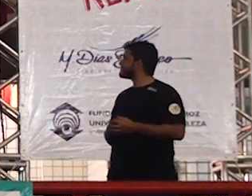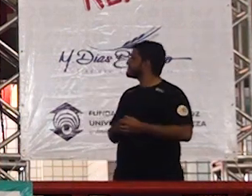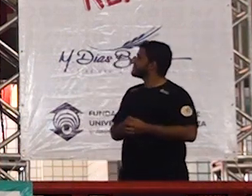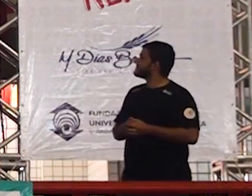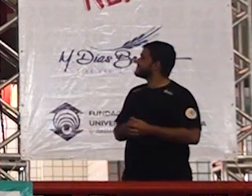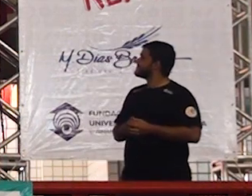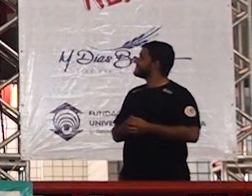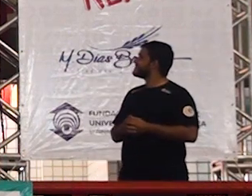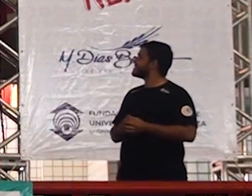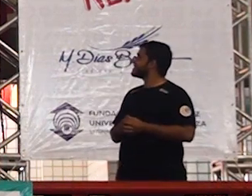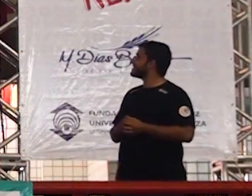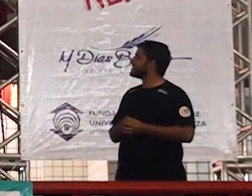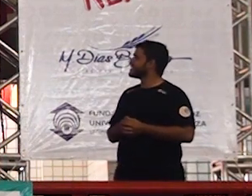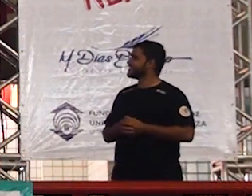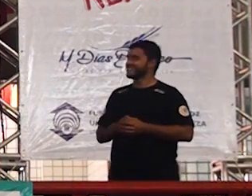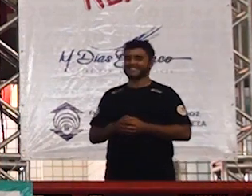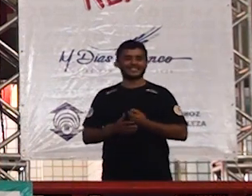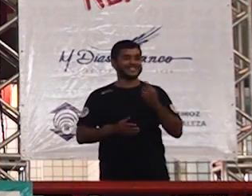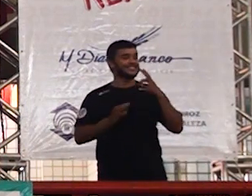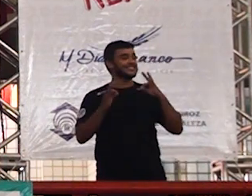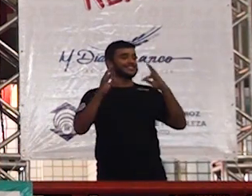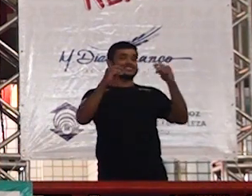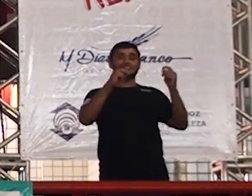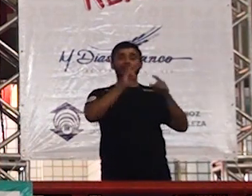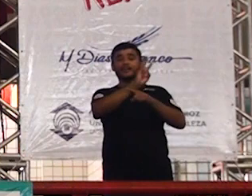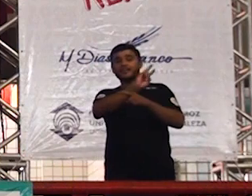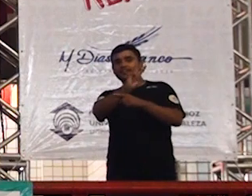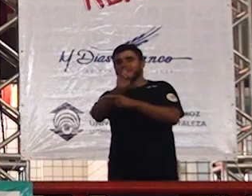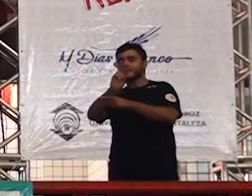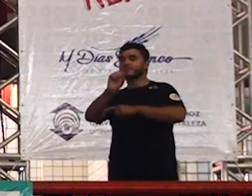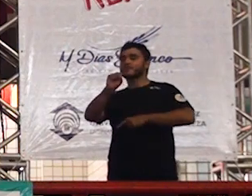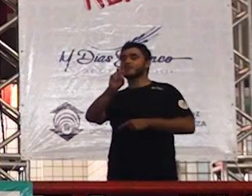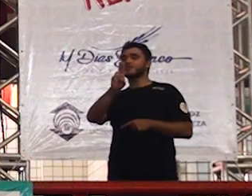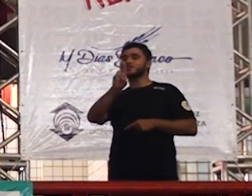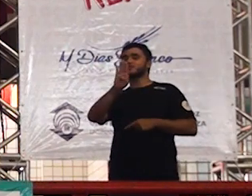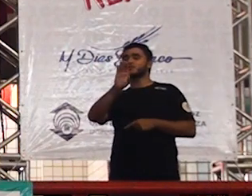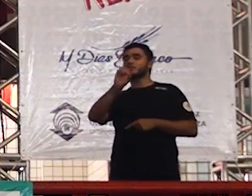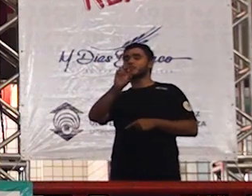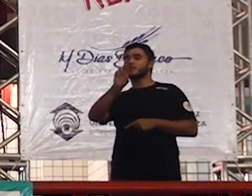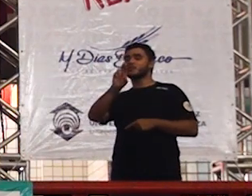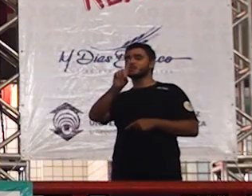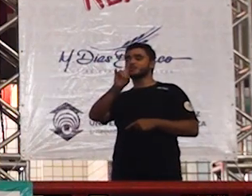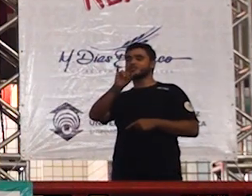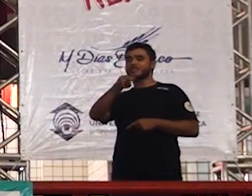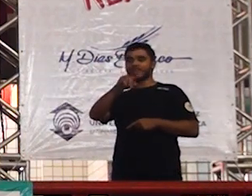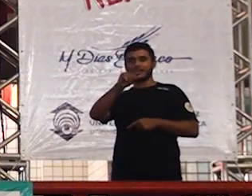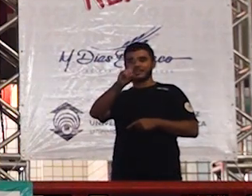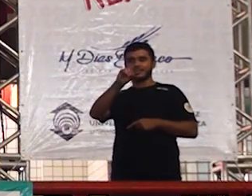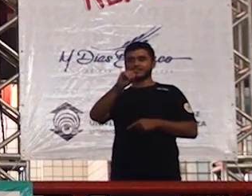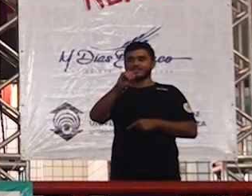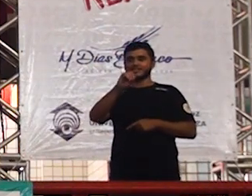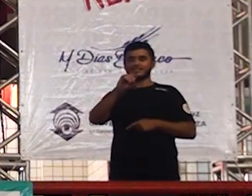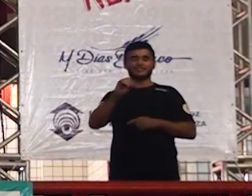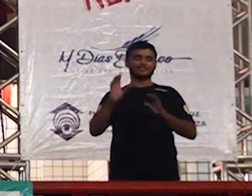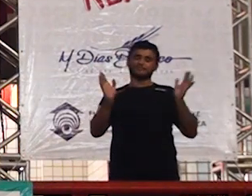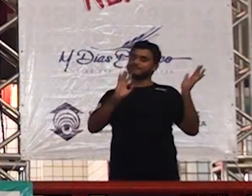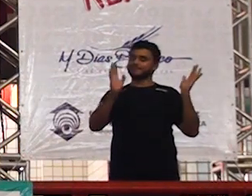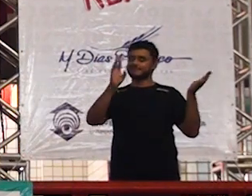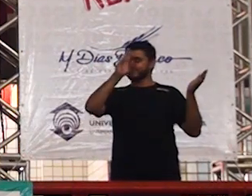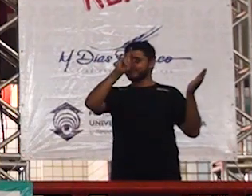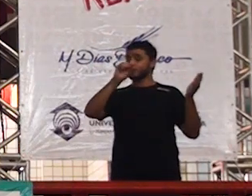os fiscais são subordinados. Será que a palavra é subordinado? Ah, é subornado,